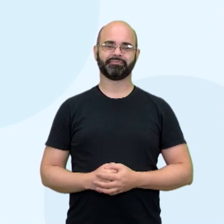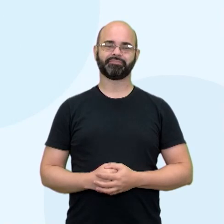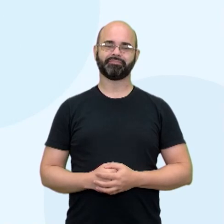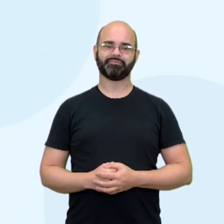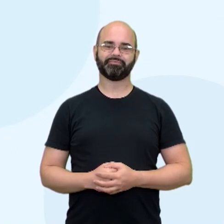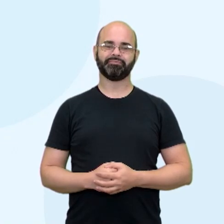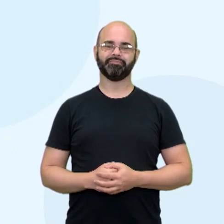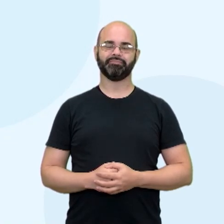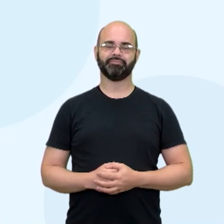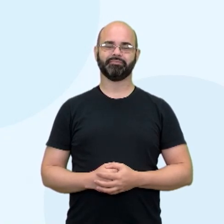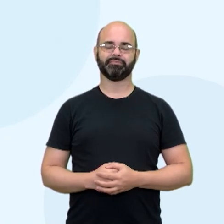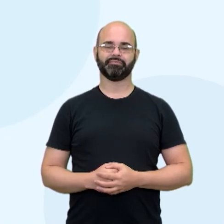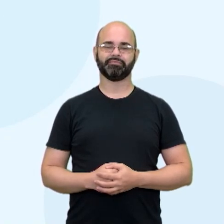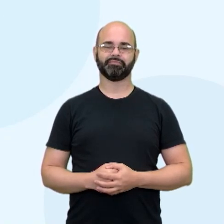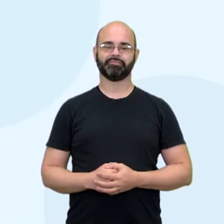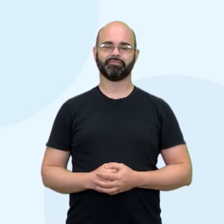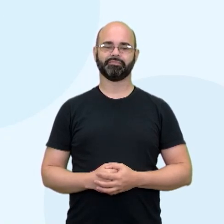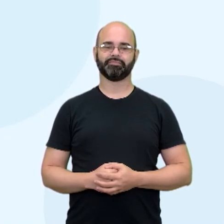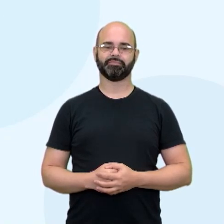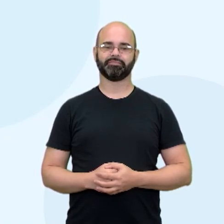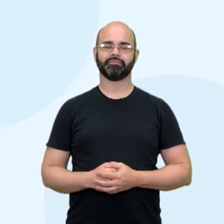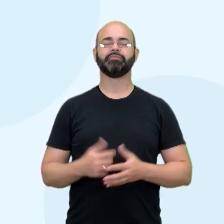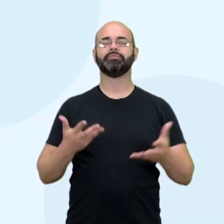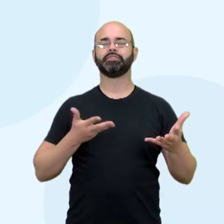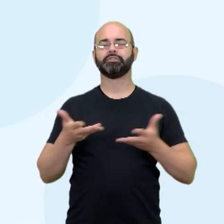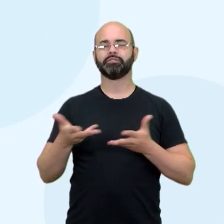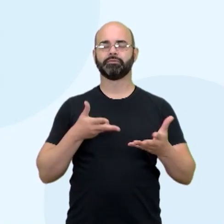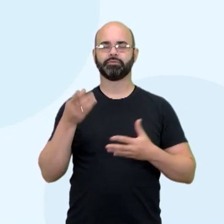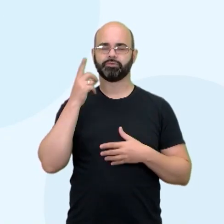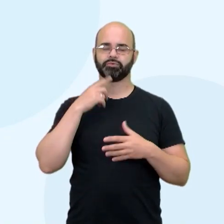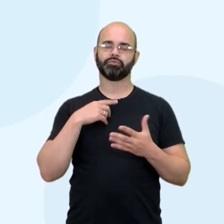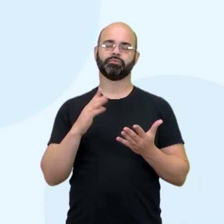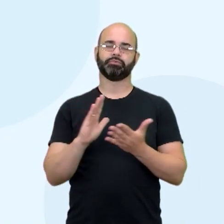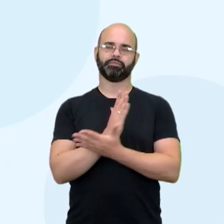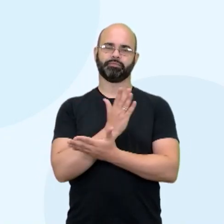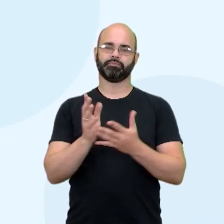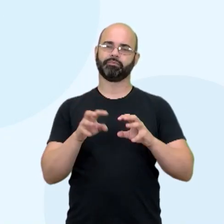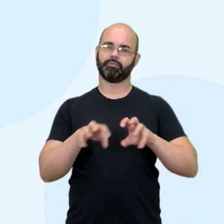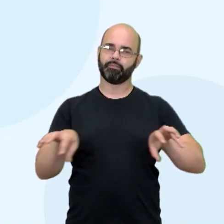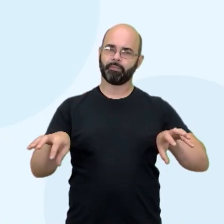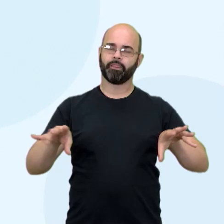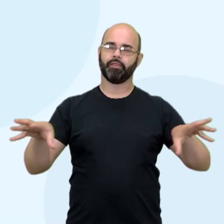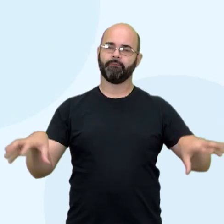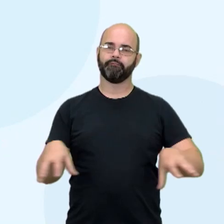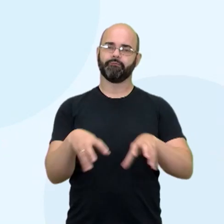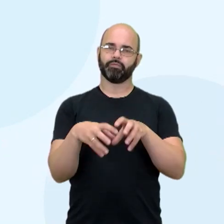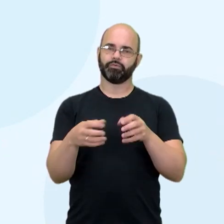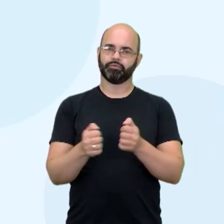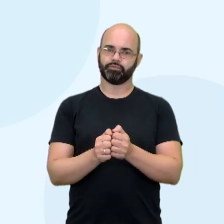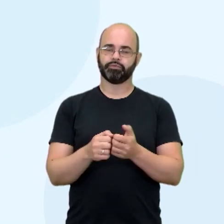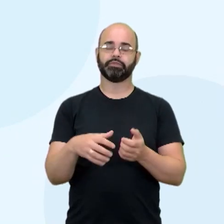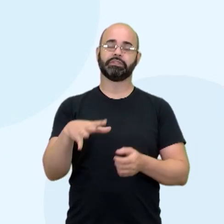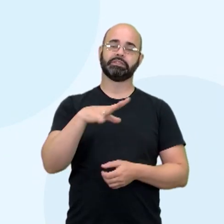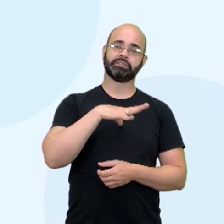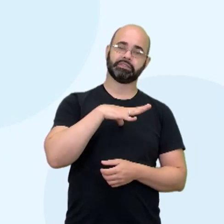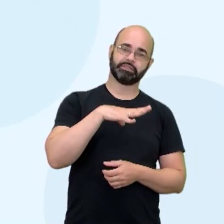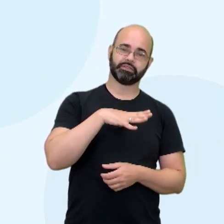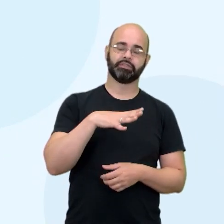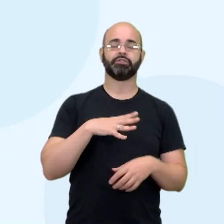dinâmicas de segregação e integração envolvendo cidade e